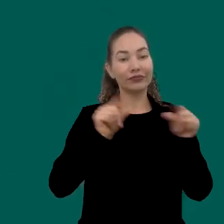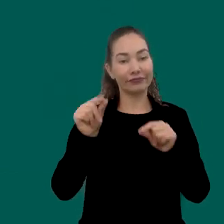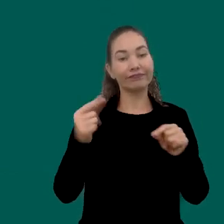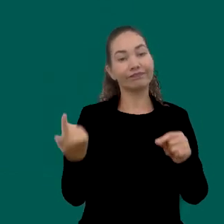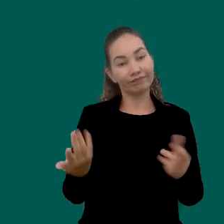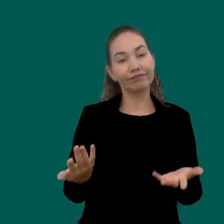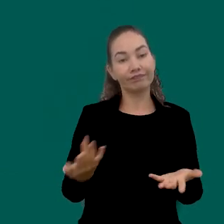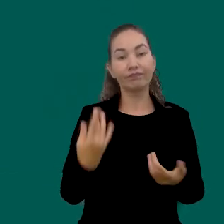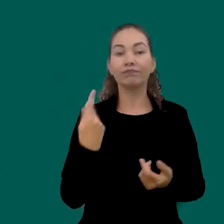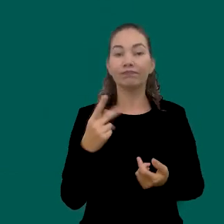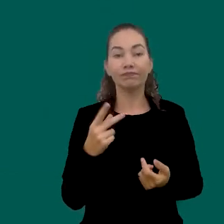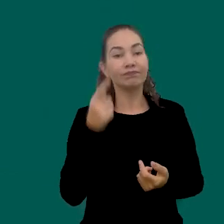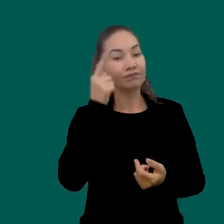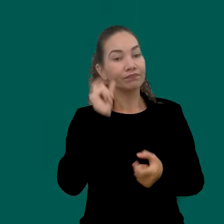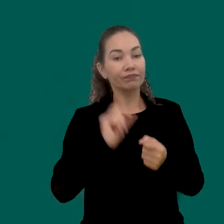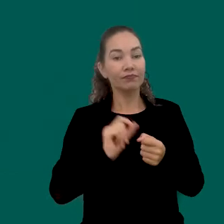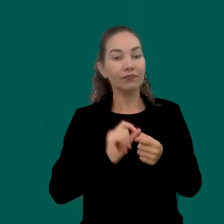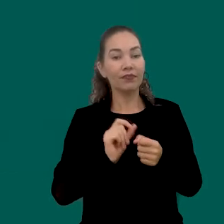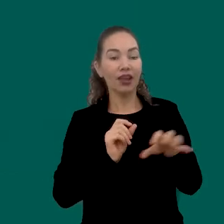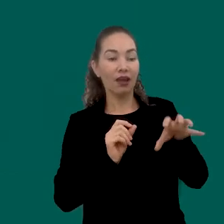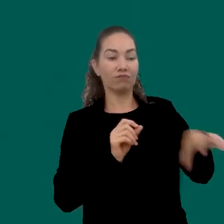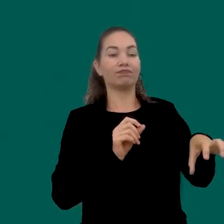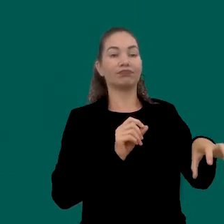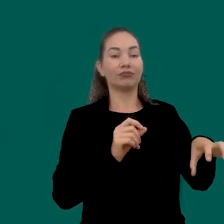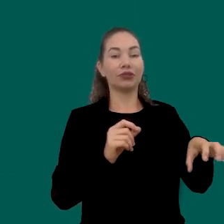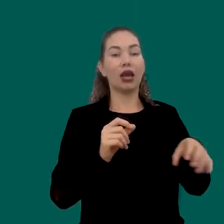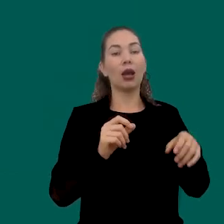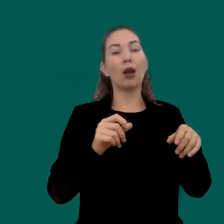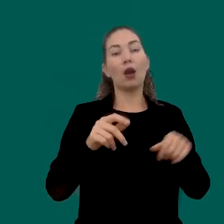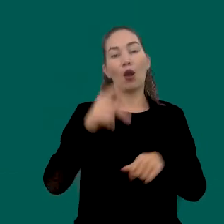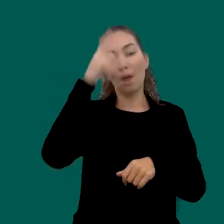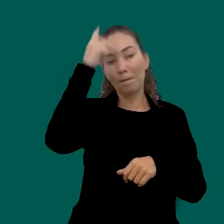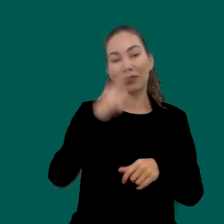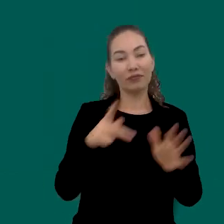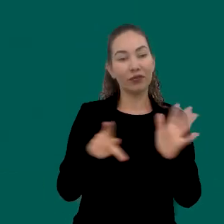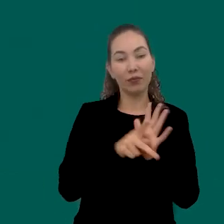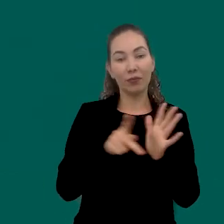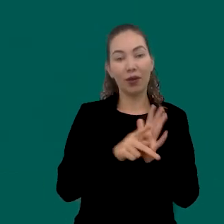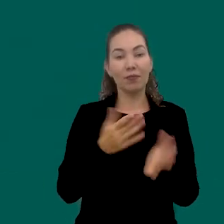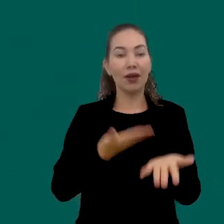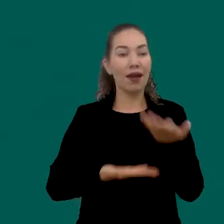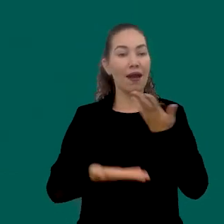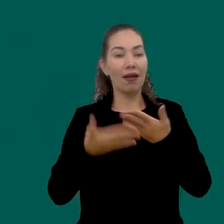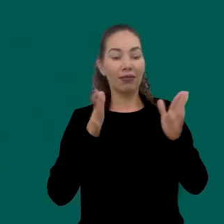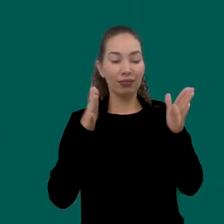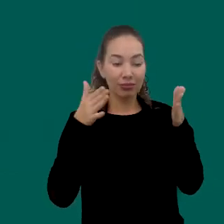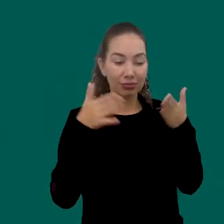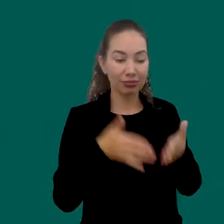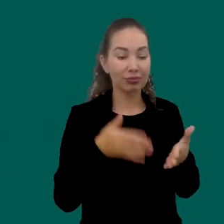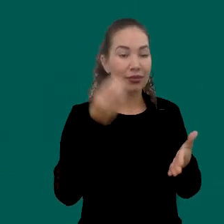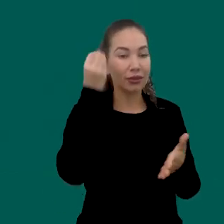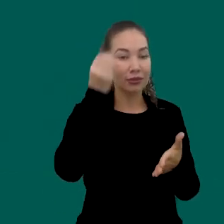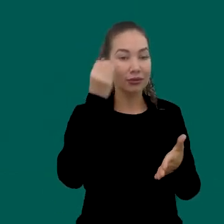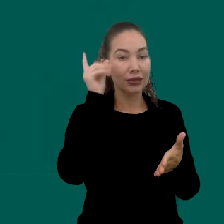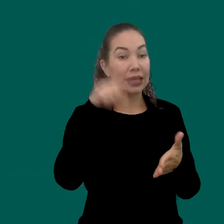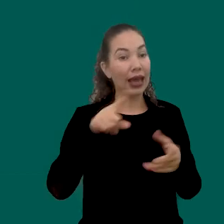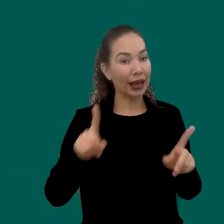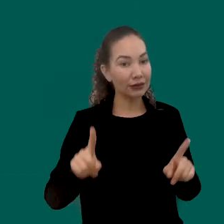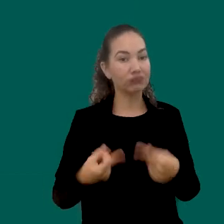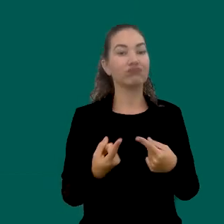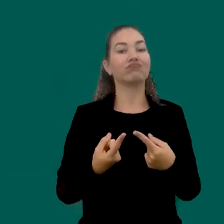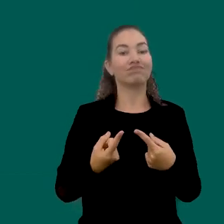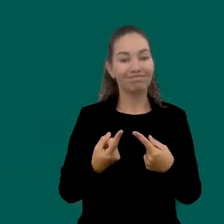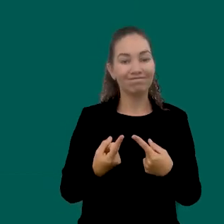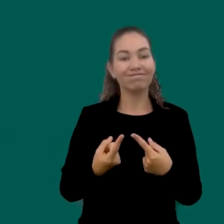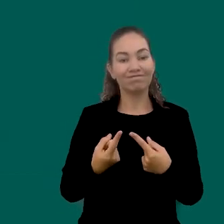né? E aí você não vai conseguir ser tão regional, ser tão personalizado, ter um atendimento tão focado na experiência, que é desafiador, né?